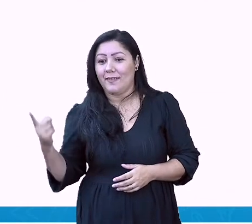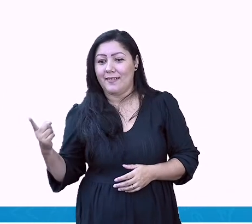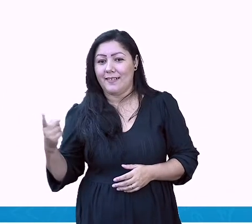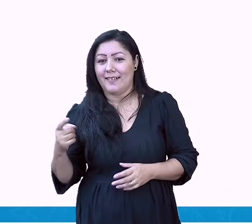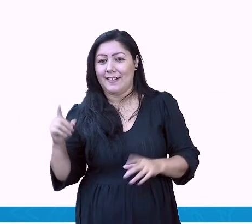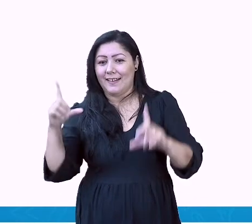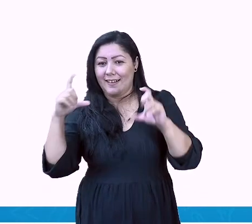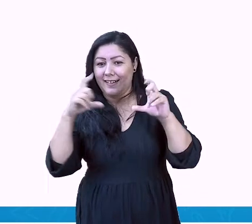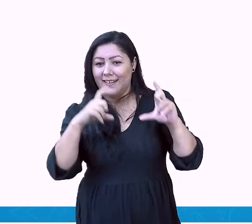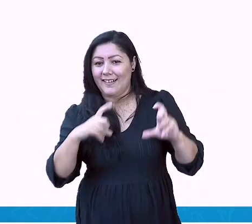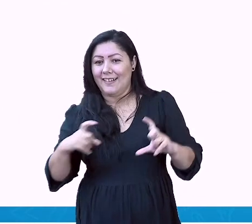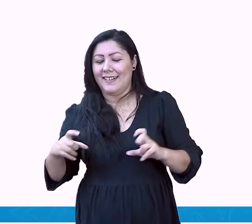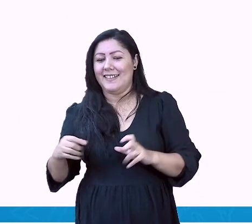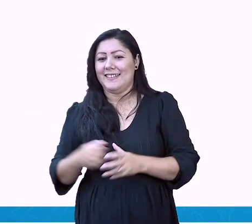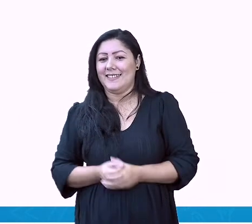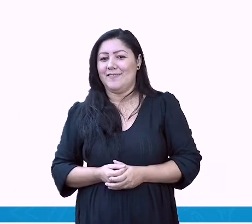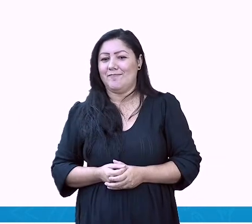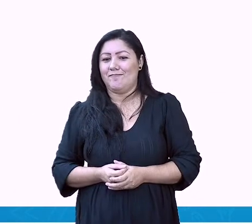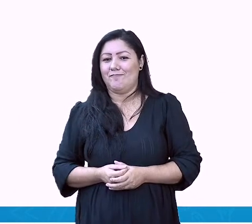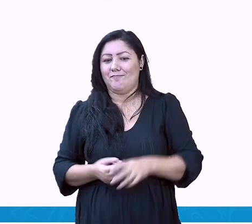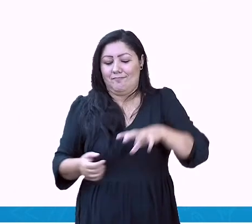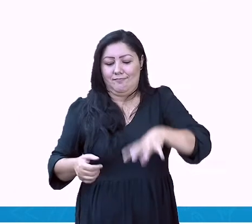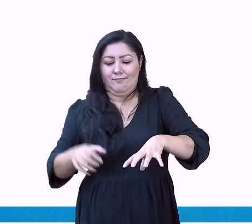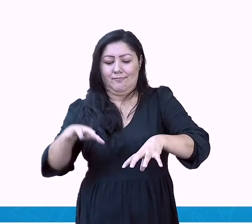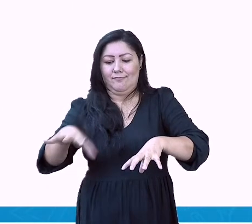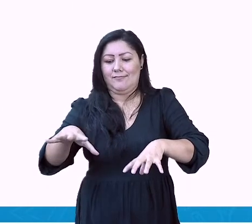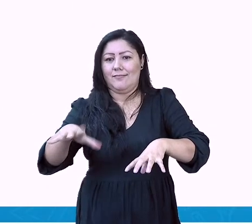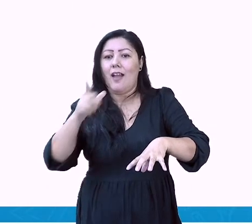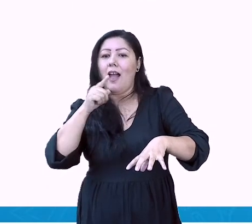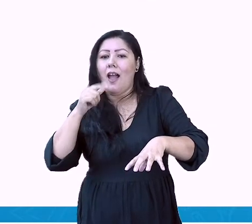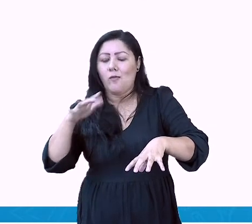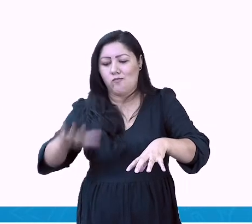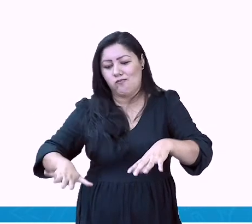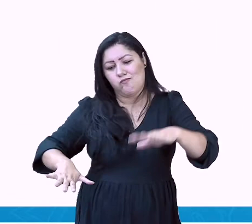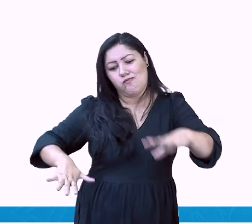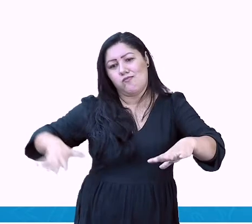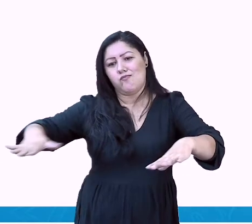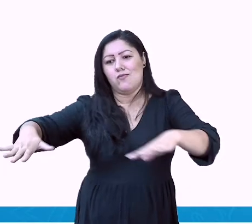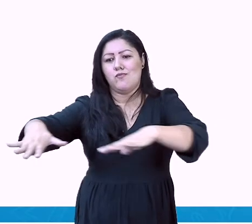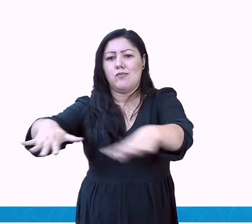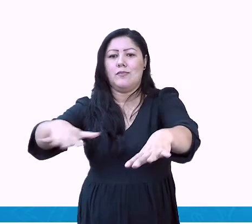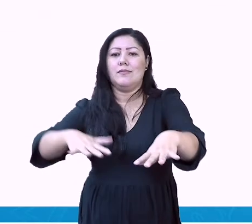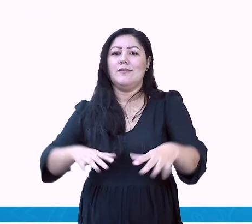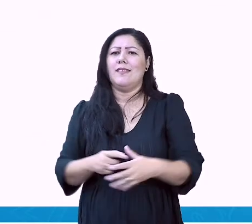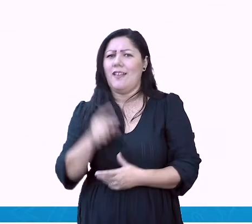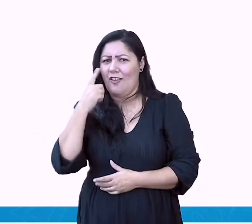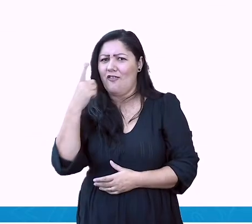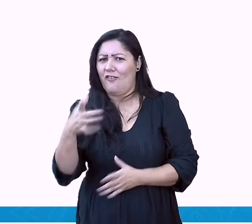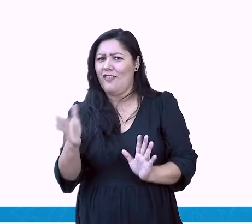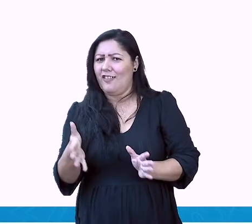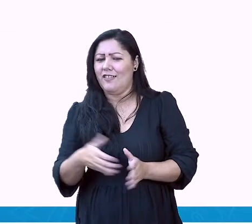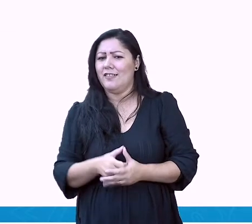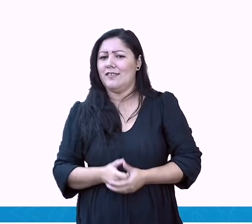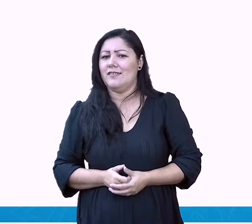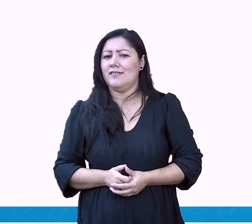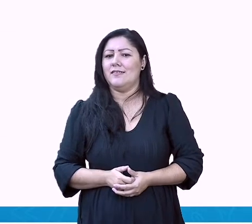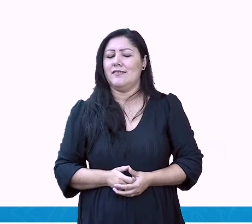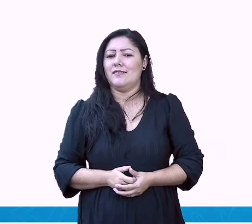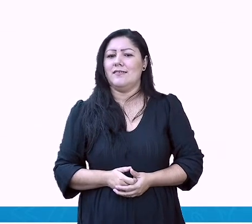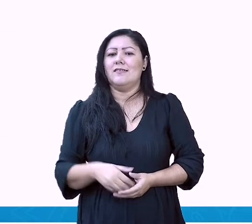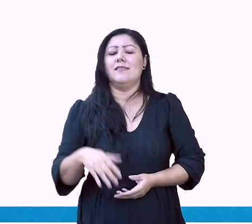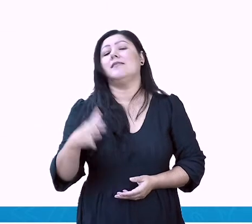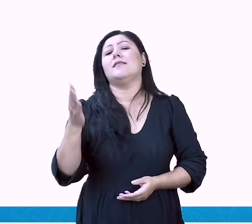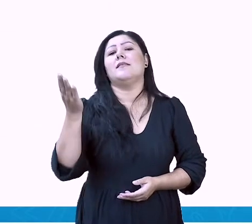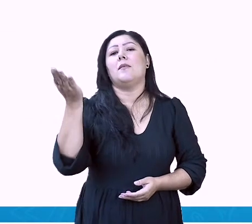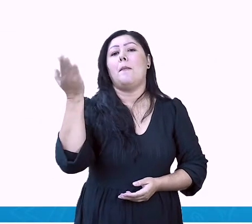Ok? E aí nós temos uma foto de áreas inundadas. É por isso que você já deve ter visto na televisão. E no